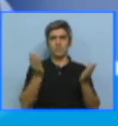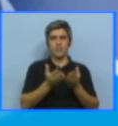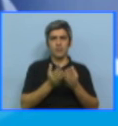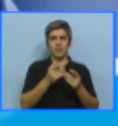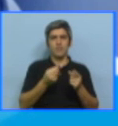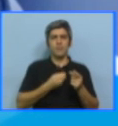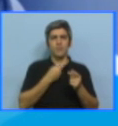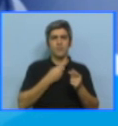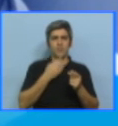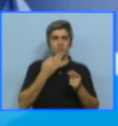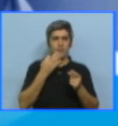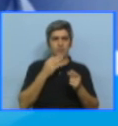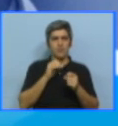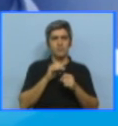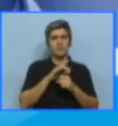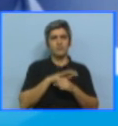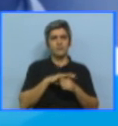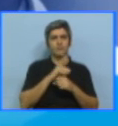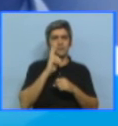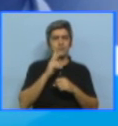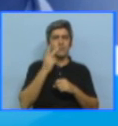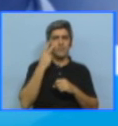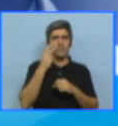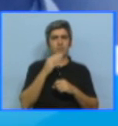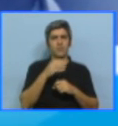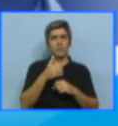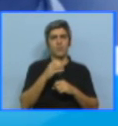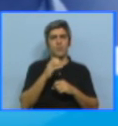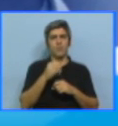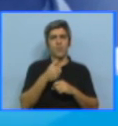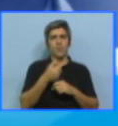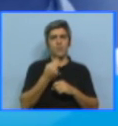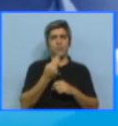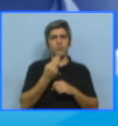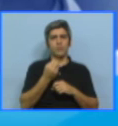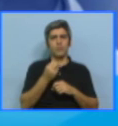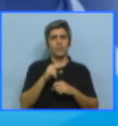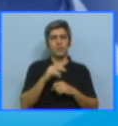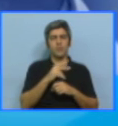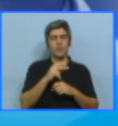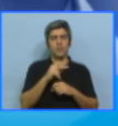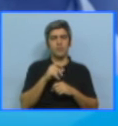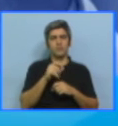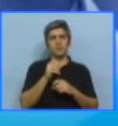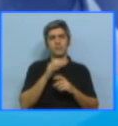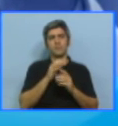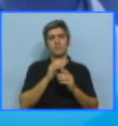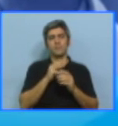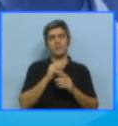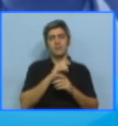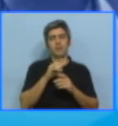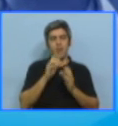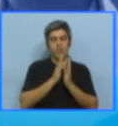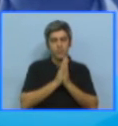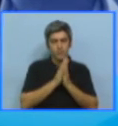preocupação foi por situar a vida dos combonianos aqui em relação à missão evangelizadora da